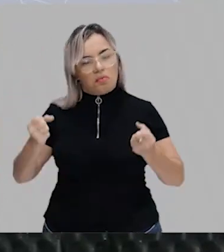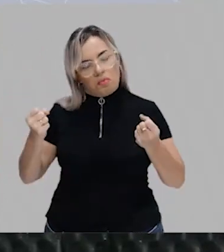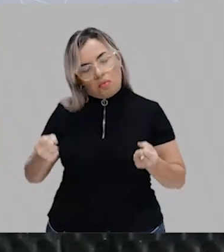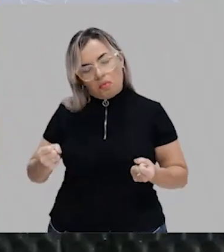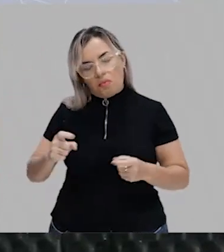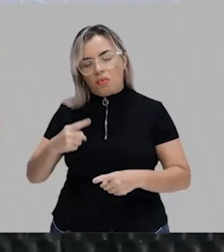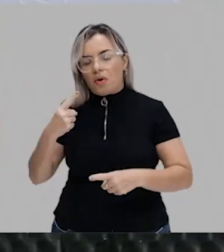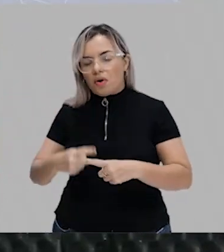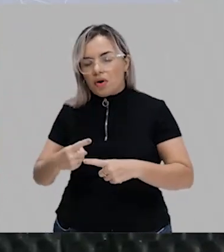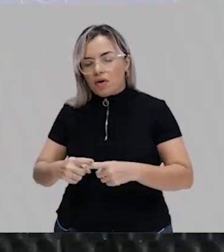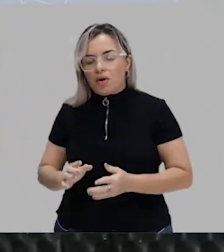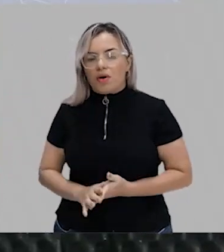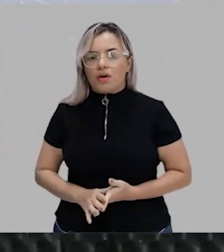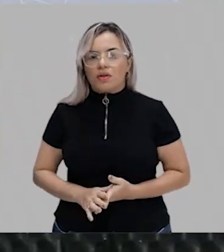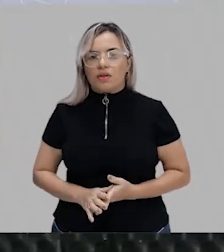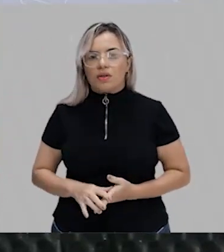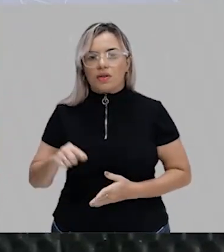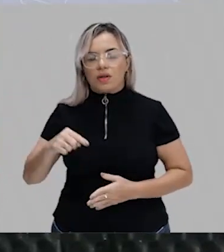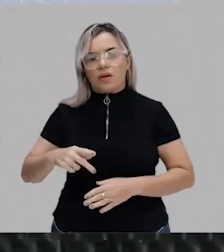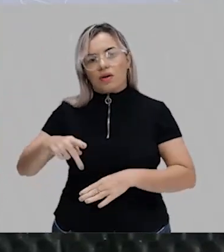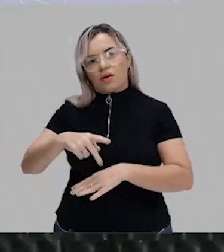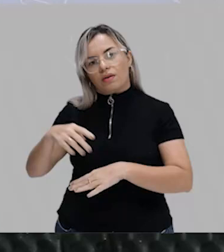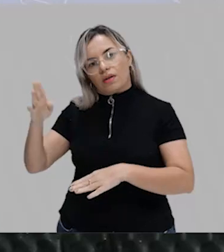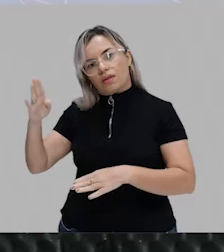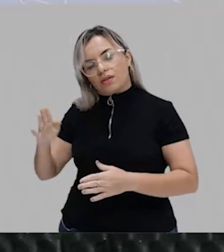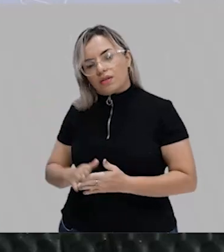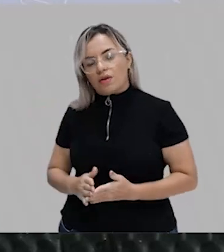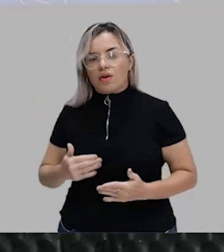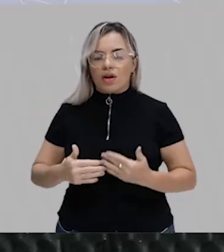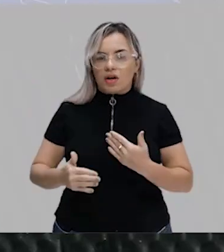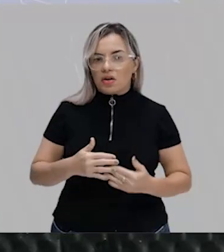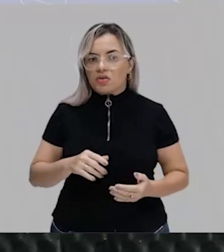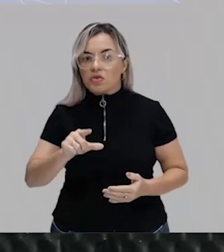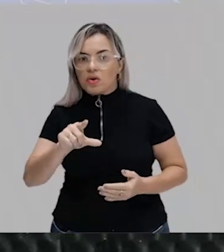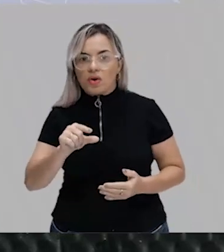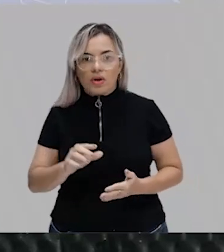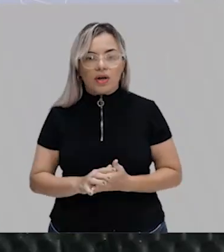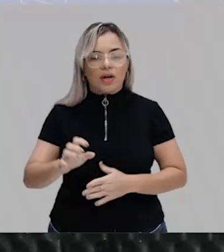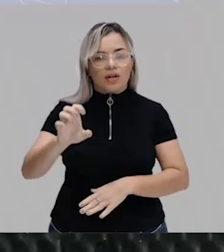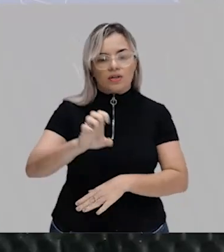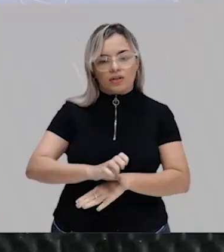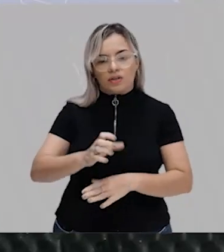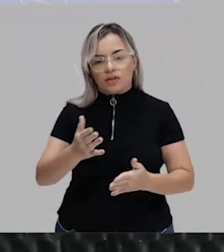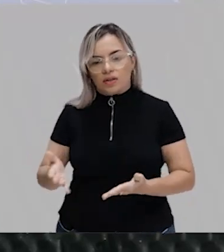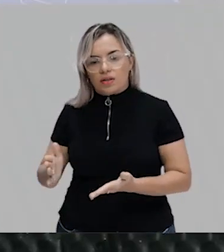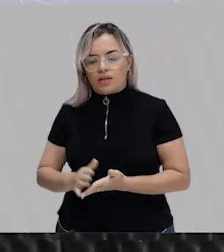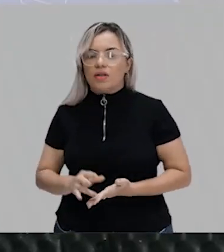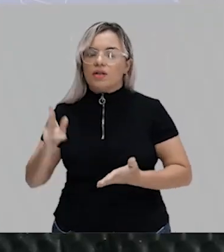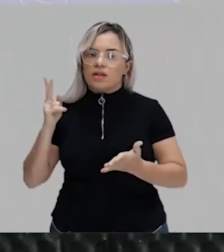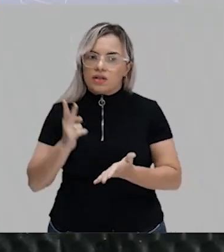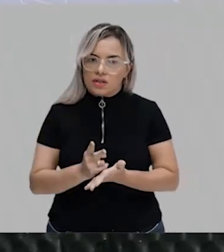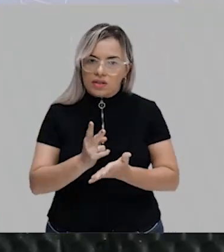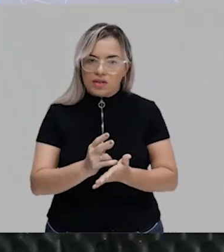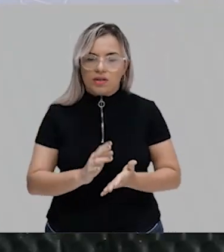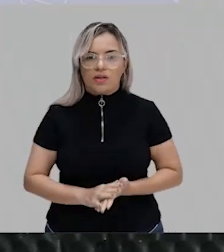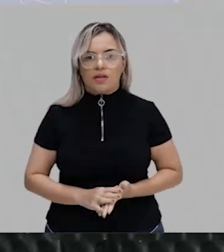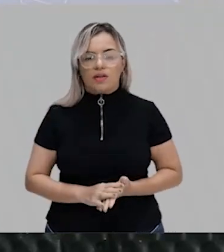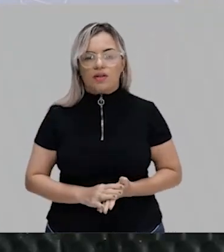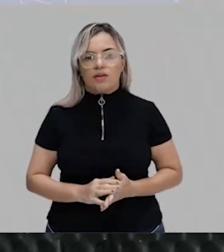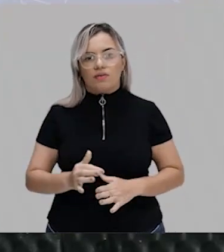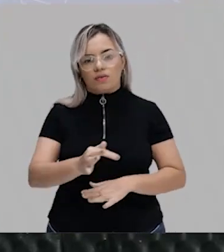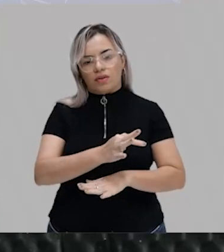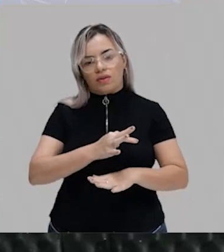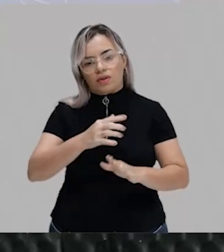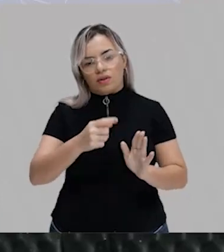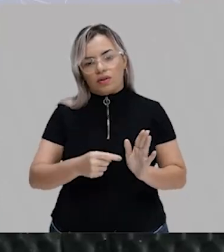de São Paulo, de qualquer estado, tá certo? Então, eles sempre se apresentam dessa forma, o que não é um costume nosso.